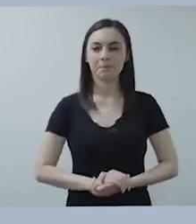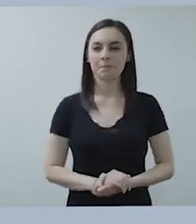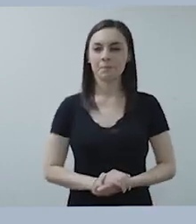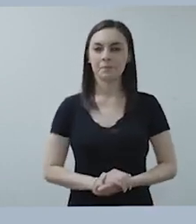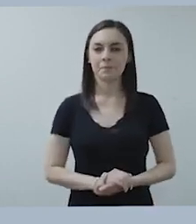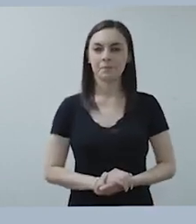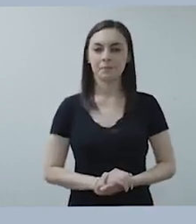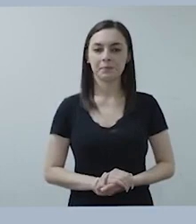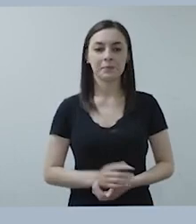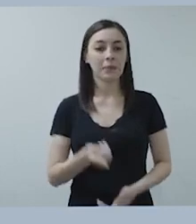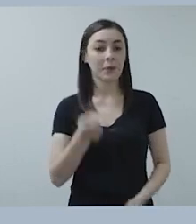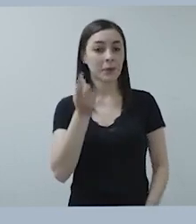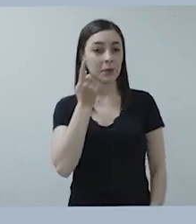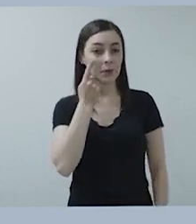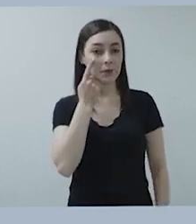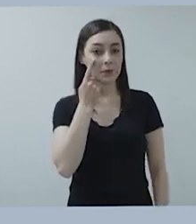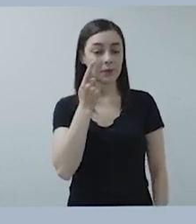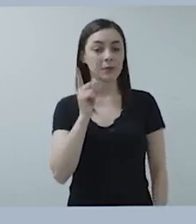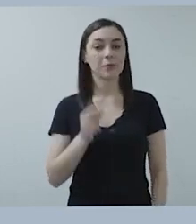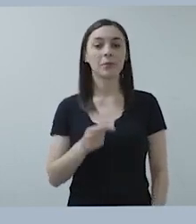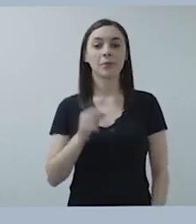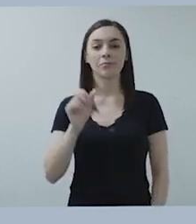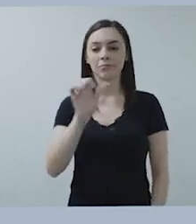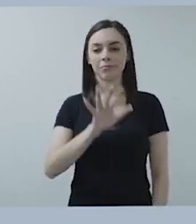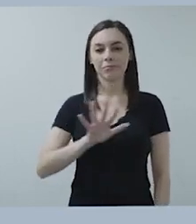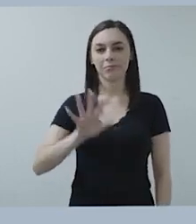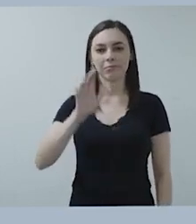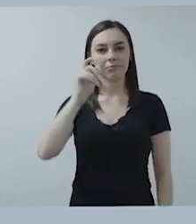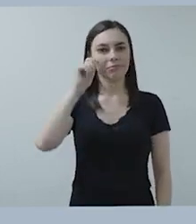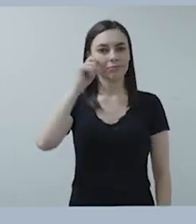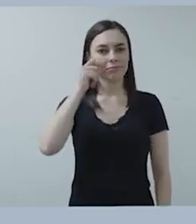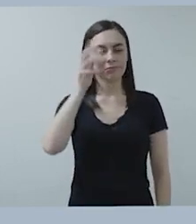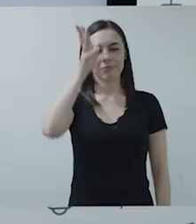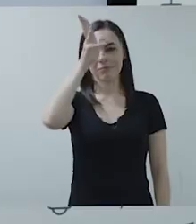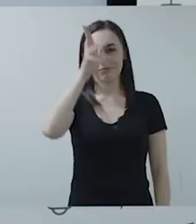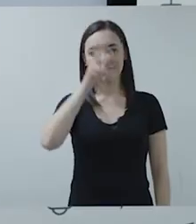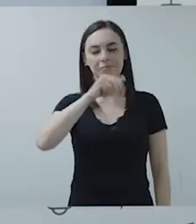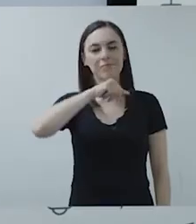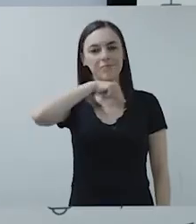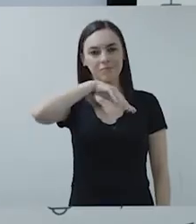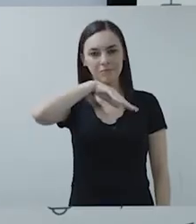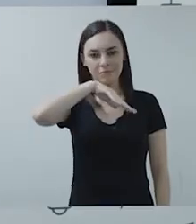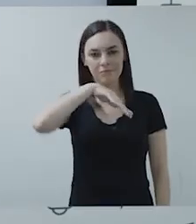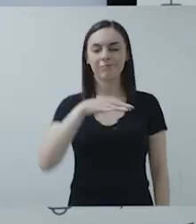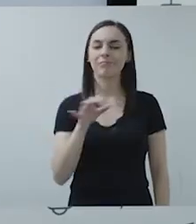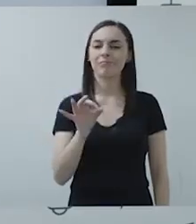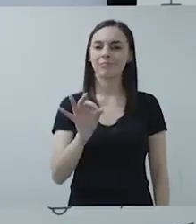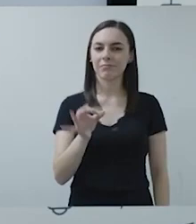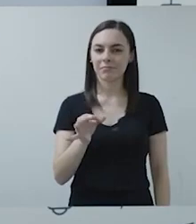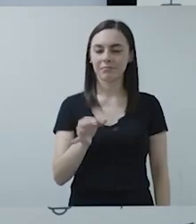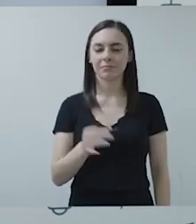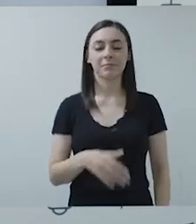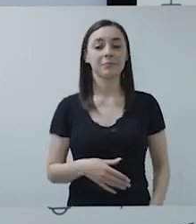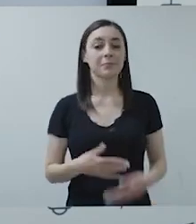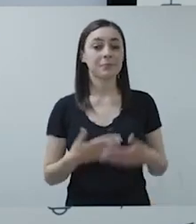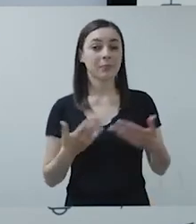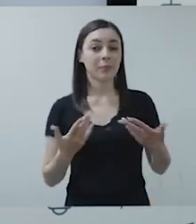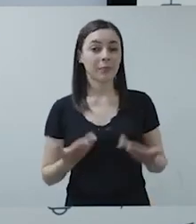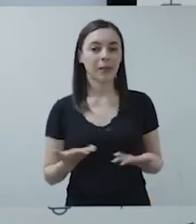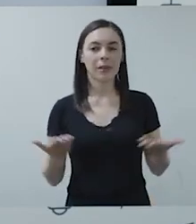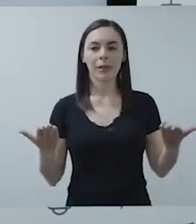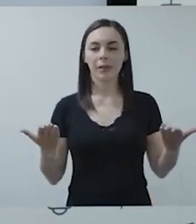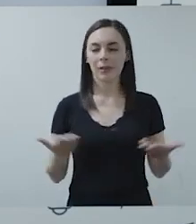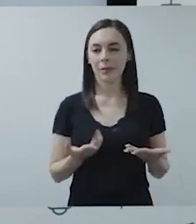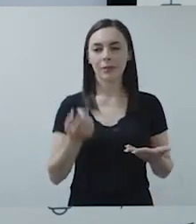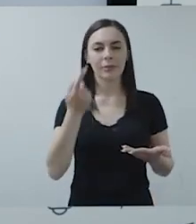lá. A sombra do galo. Muito bem. E agora, como vimos lá na